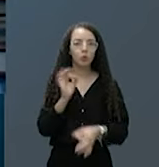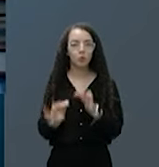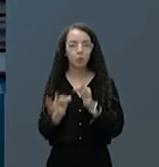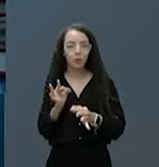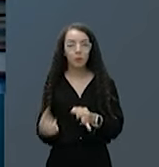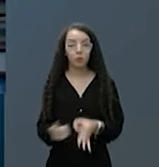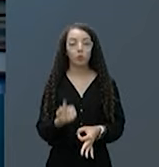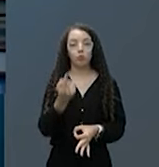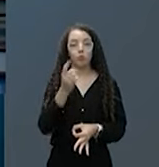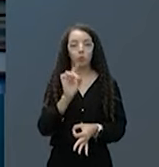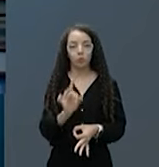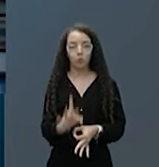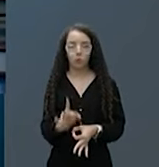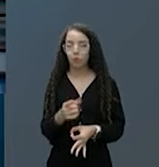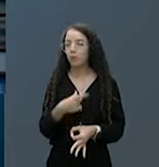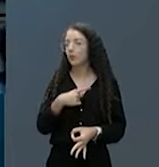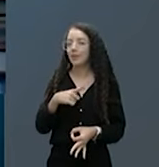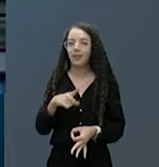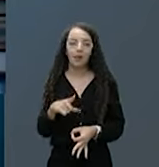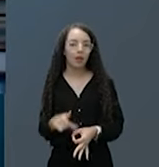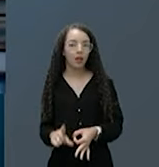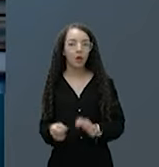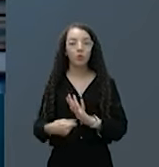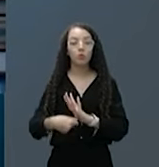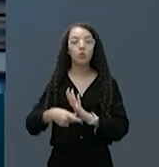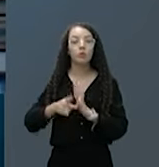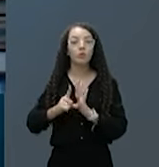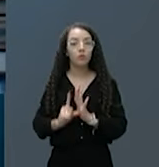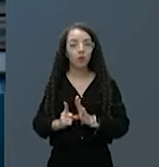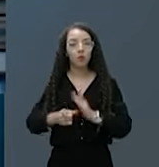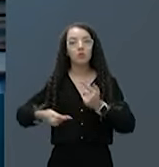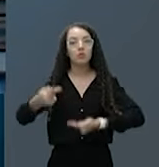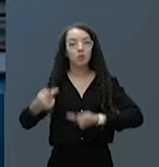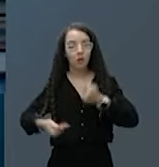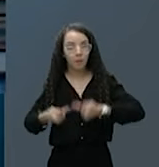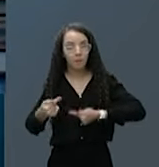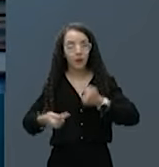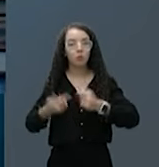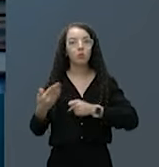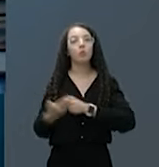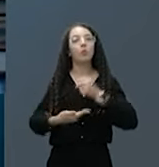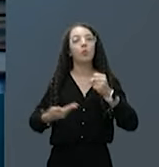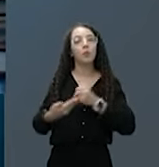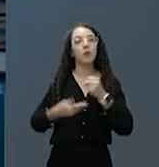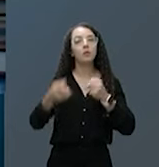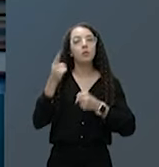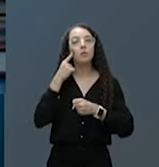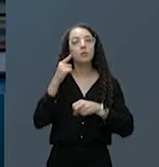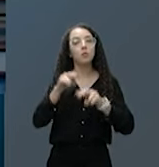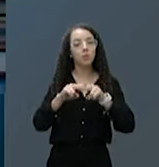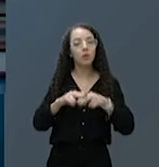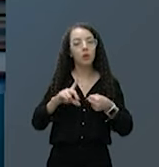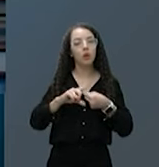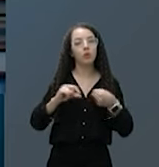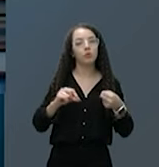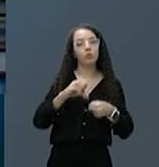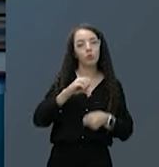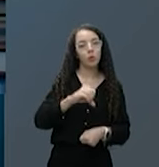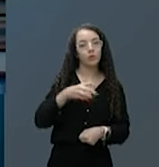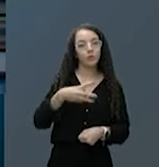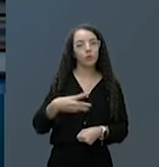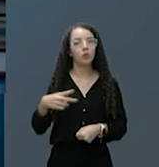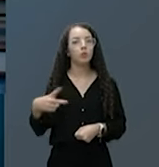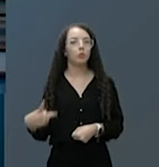um precedente efetivamente debatido nos termos do previsto pelo 932. Então, me